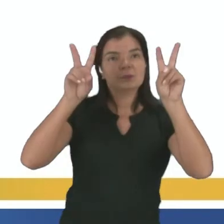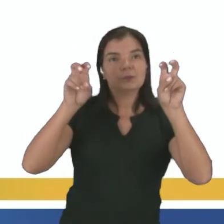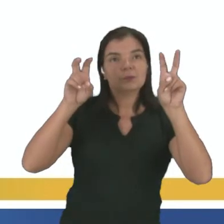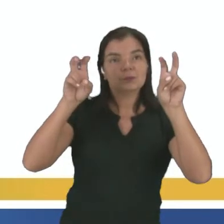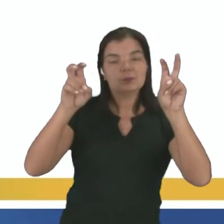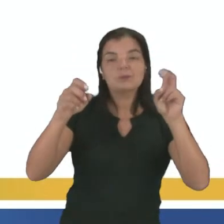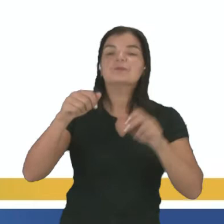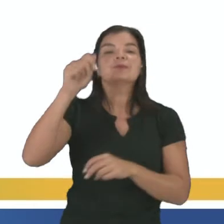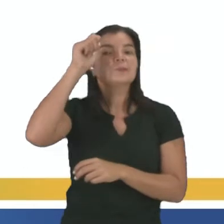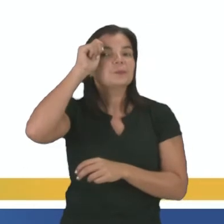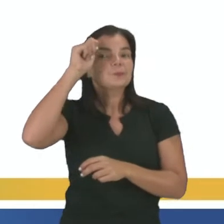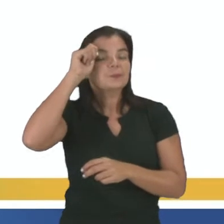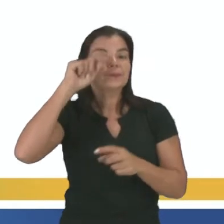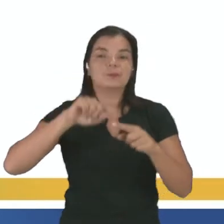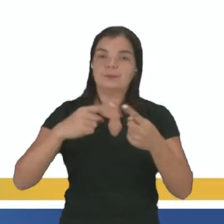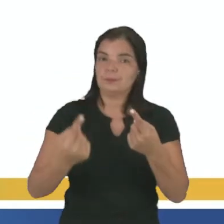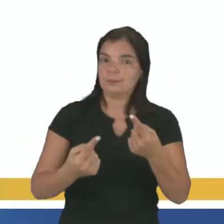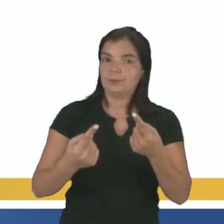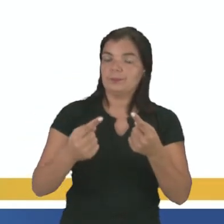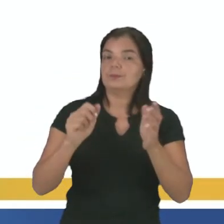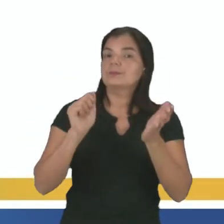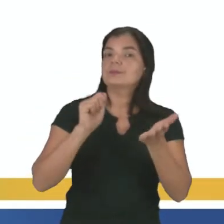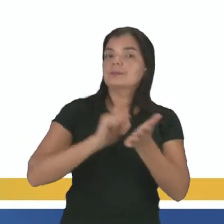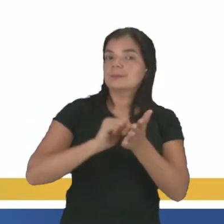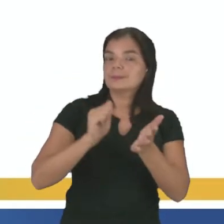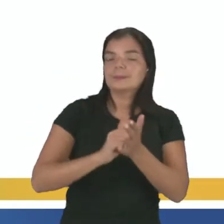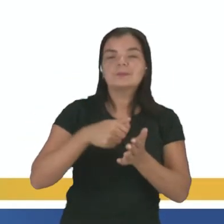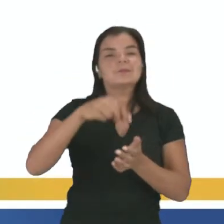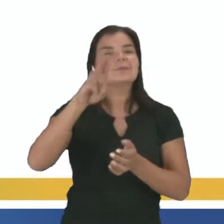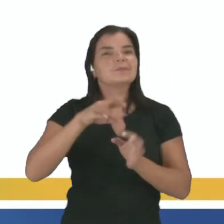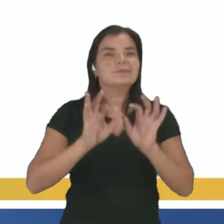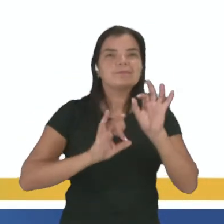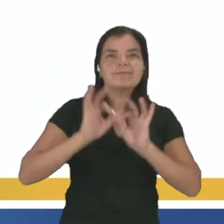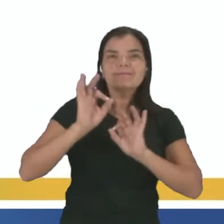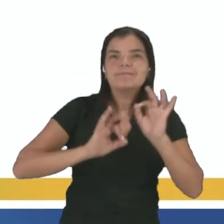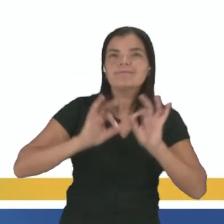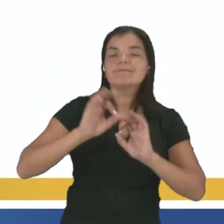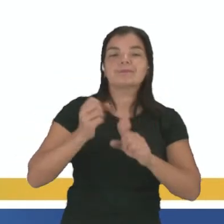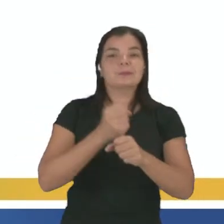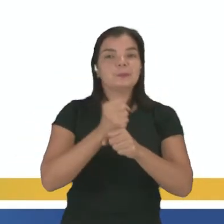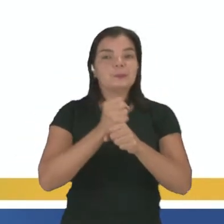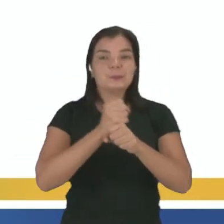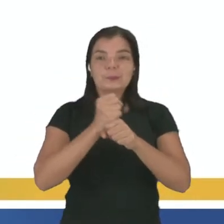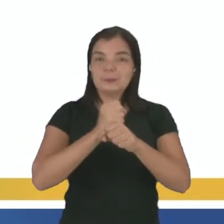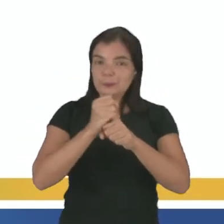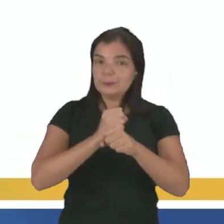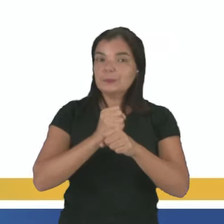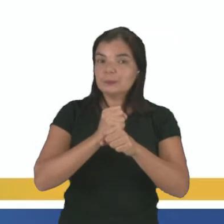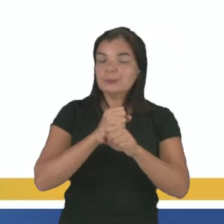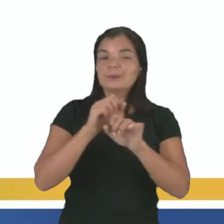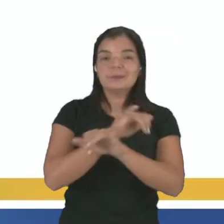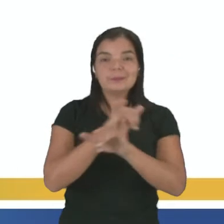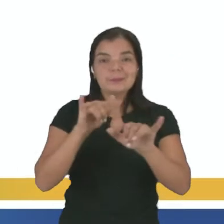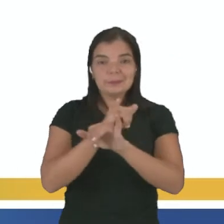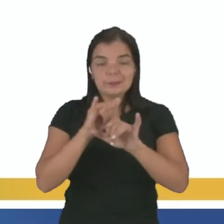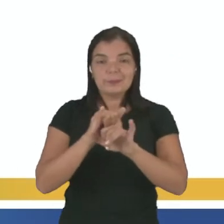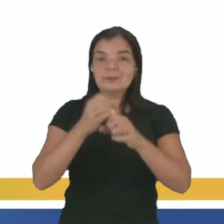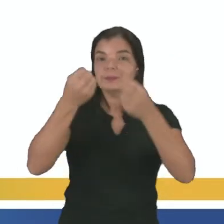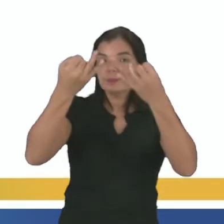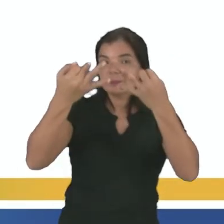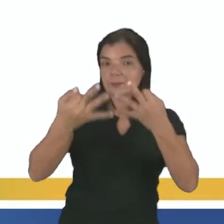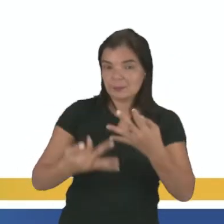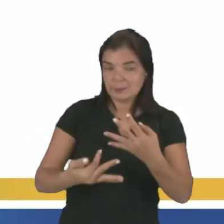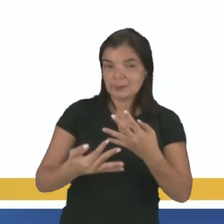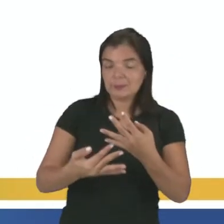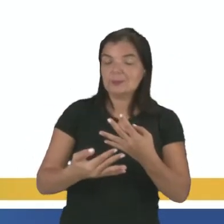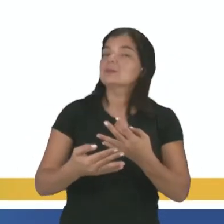o autor, a categoria da editora, quem organizou, o ano da publicação. Então, são os dados bibliográficos. Já ouviram